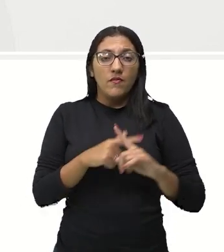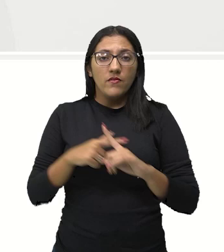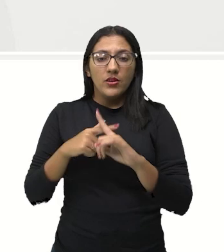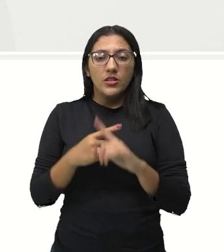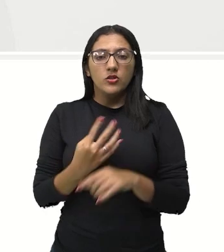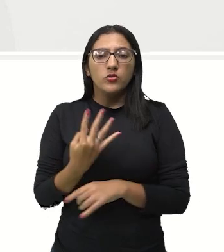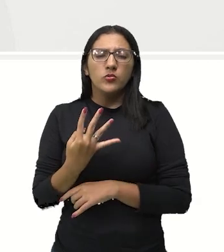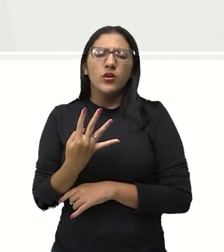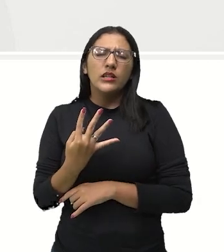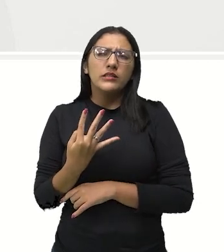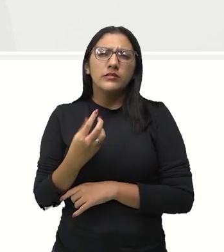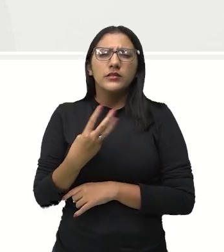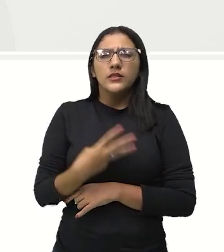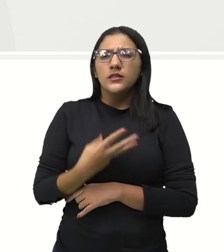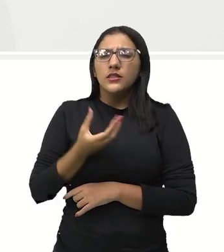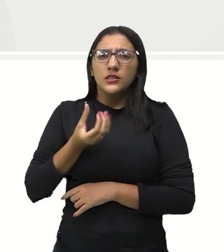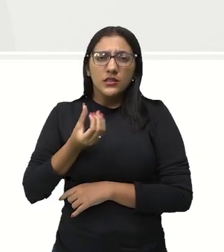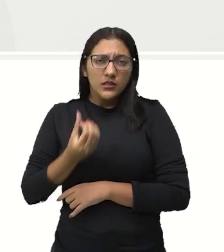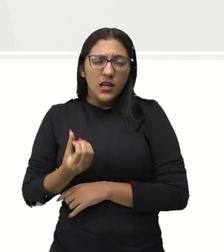45.